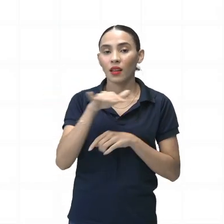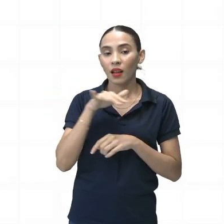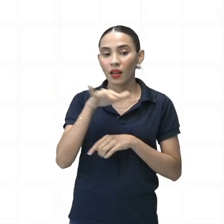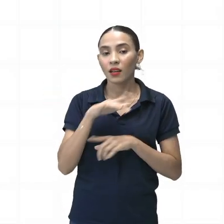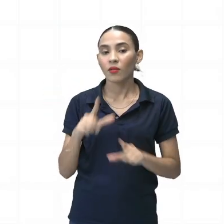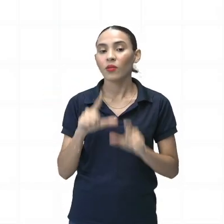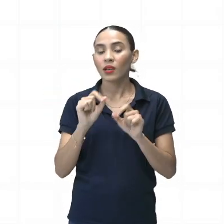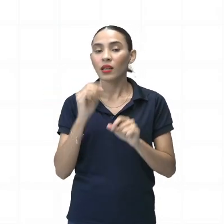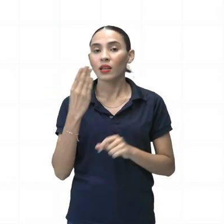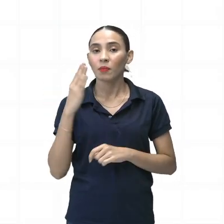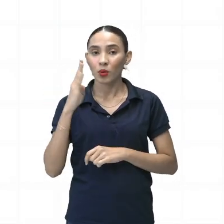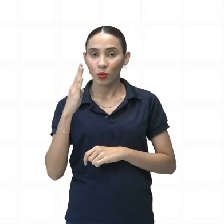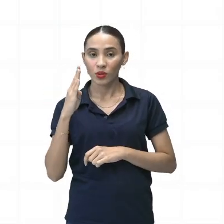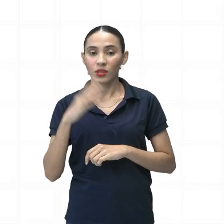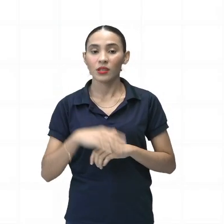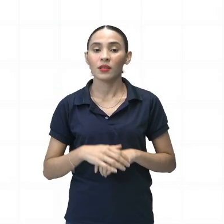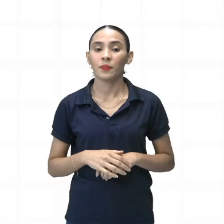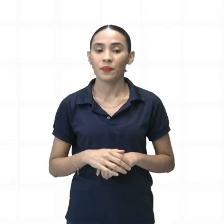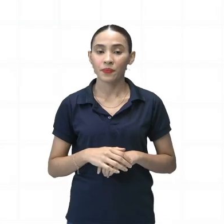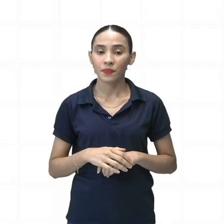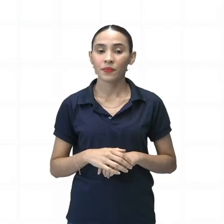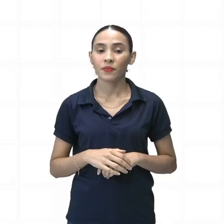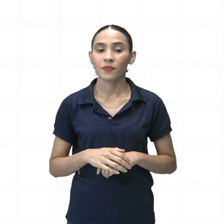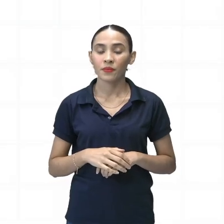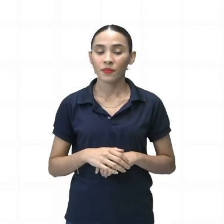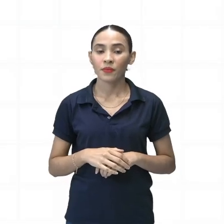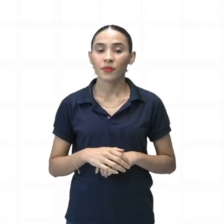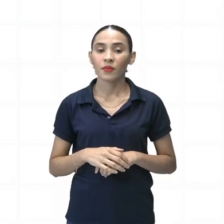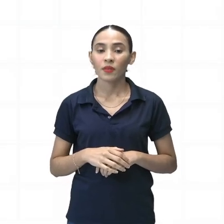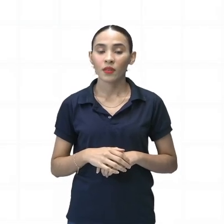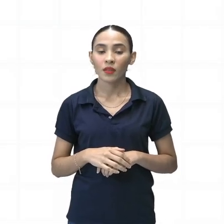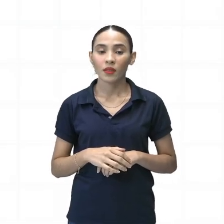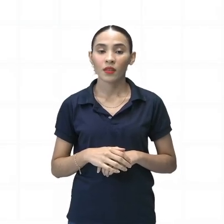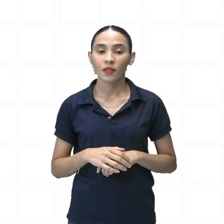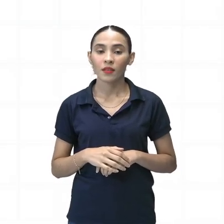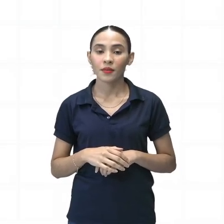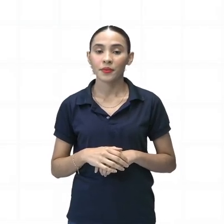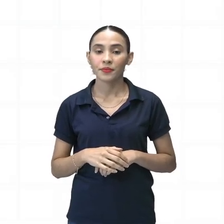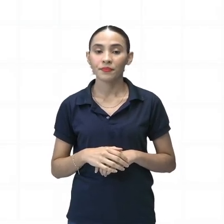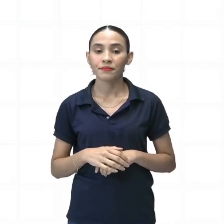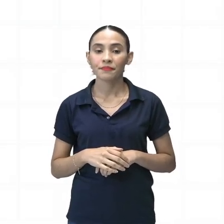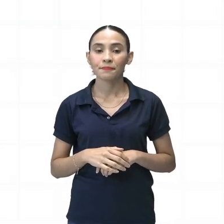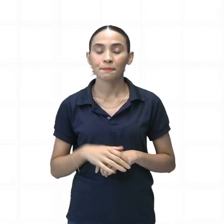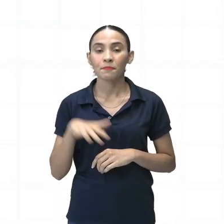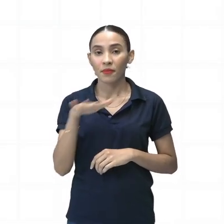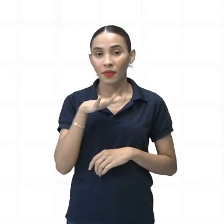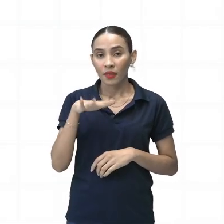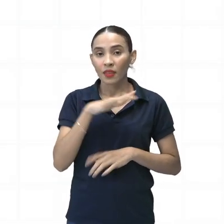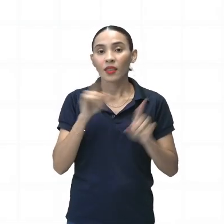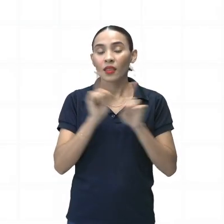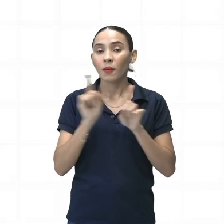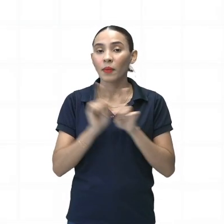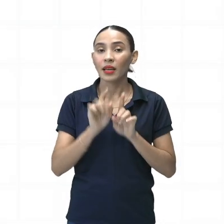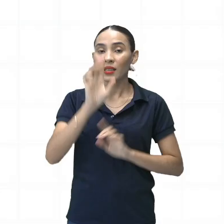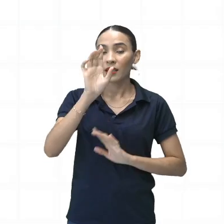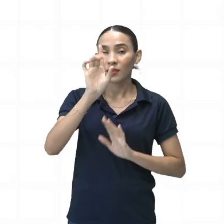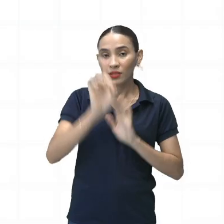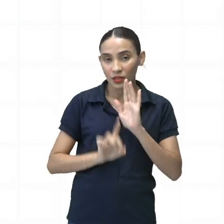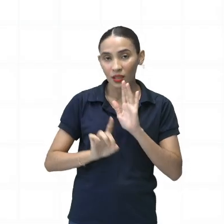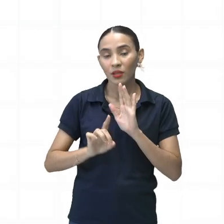porque ela trabalha com essa dimensão do direito da dignidade humana, e também o campo da reflexão ético-moral.